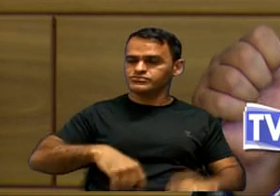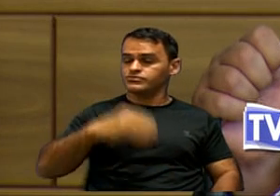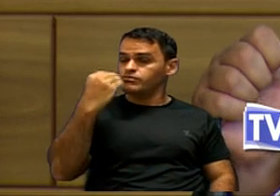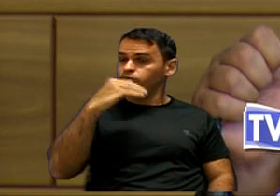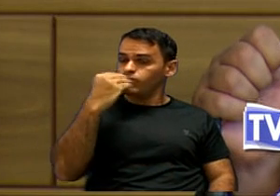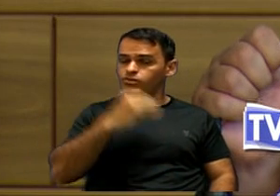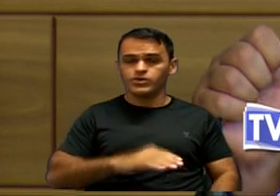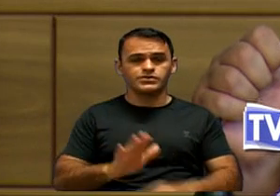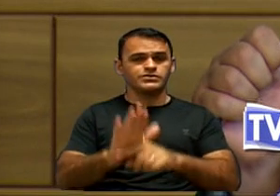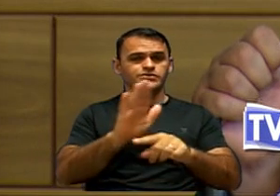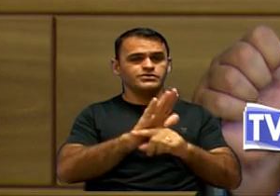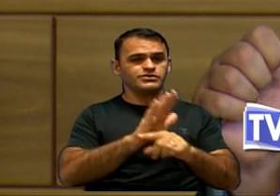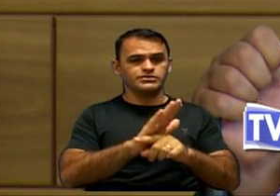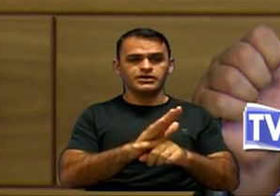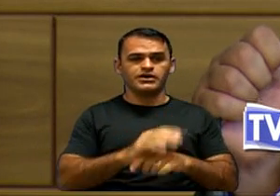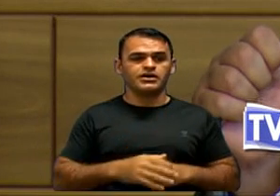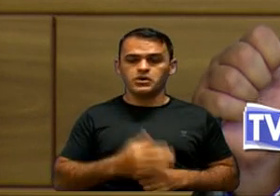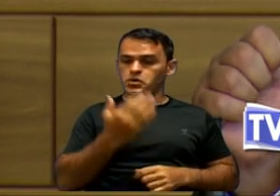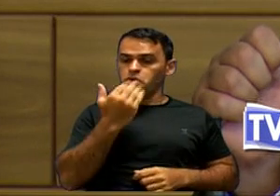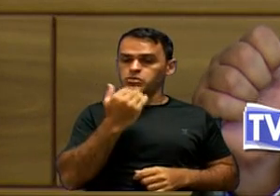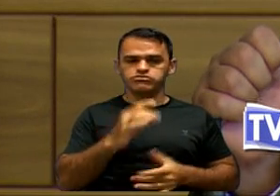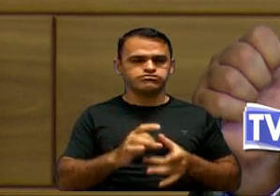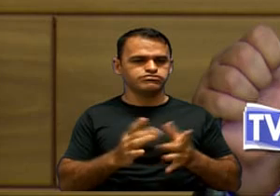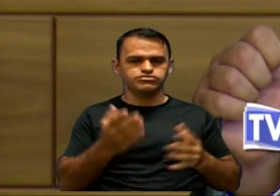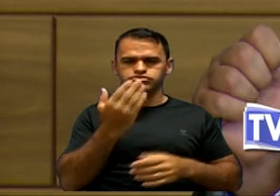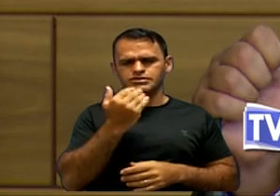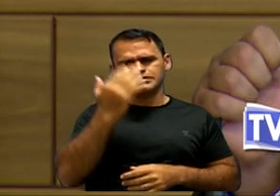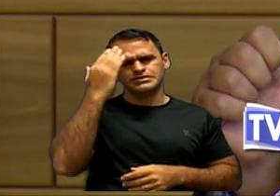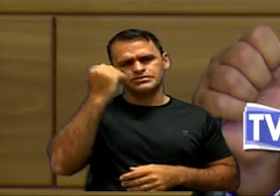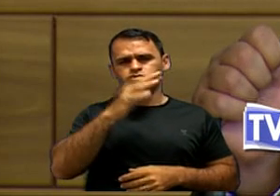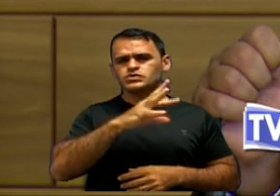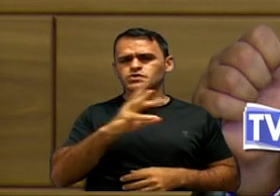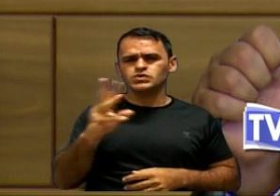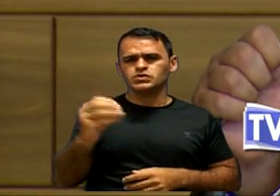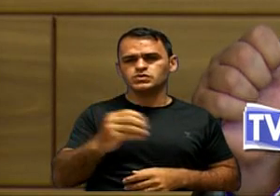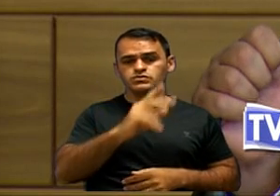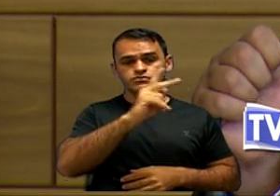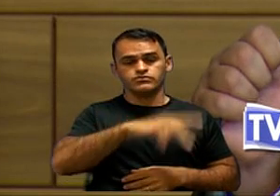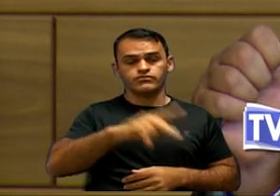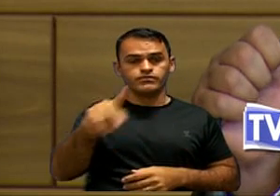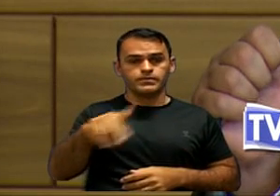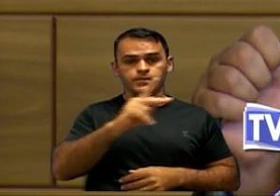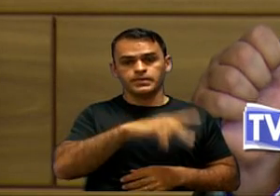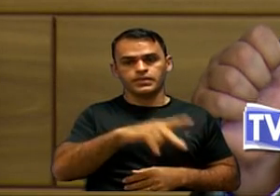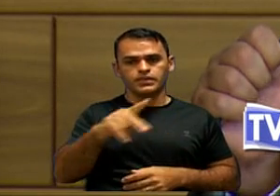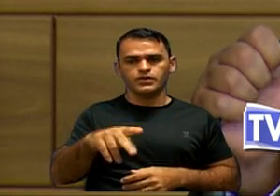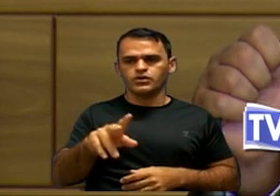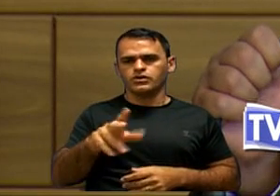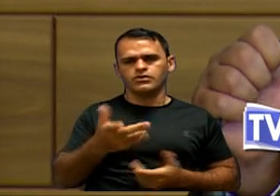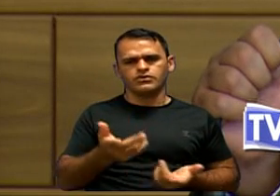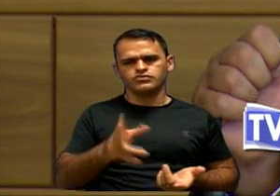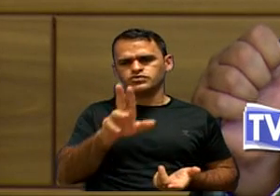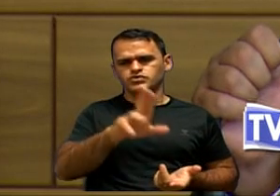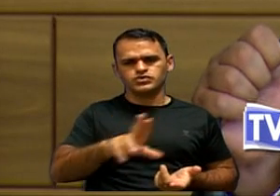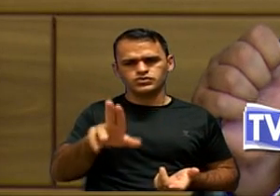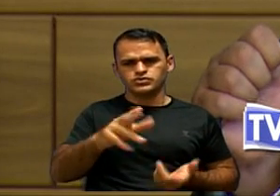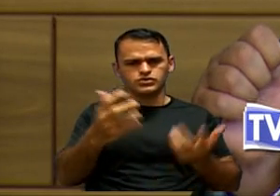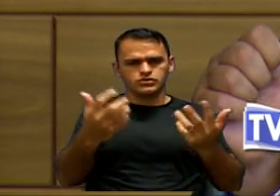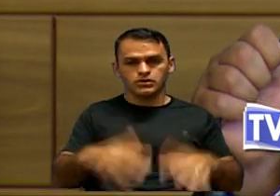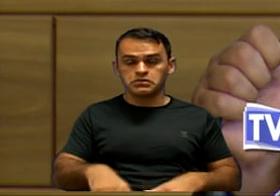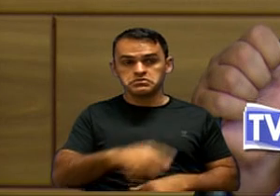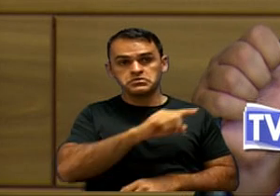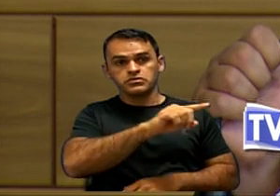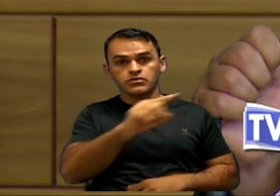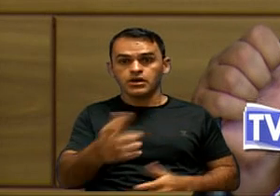fazendo, vereador, de estar dando essa condição. E sabemos que nem todos os professores vão querer estar utilizando, mas que seja um benefício para que